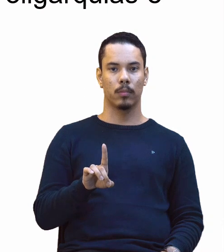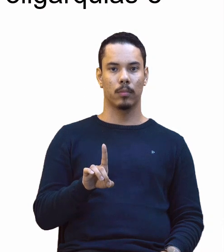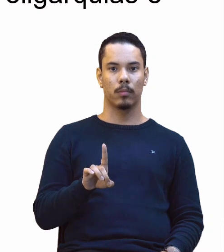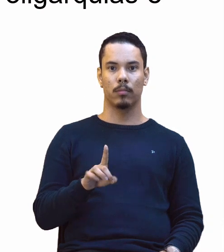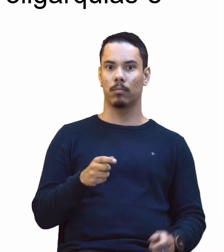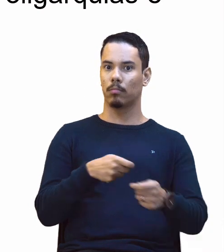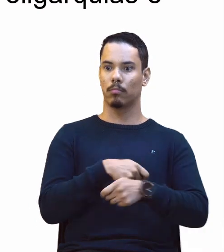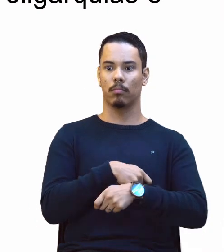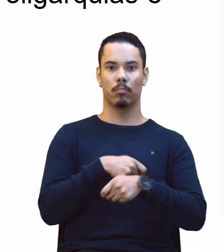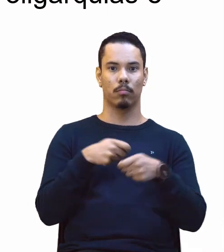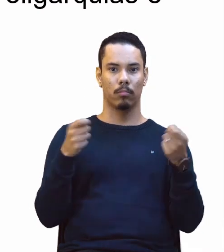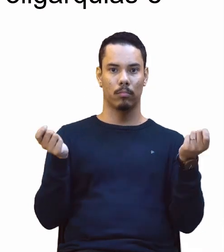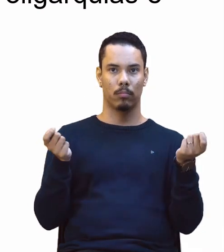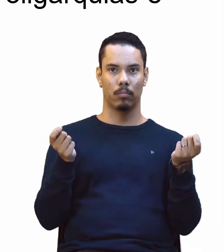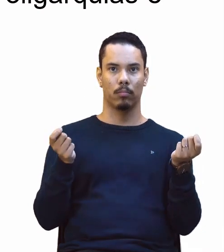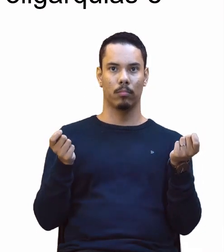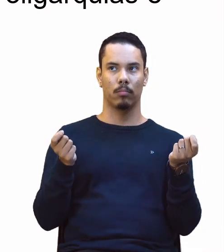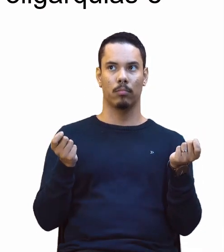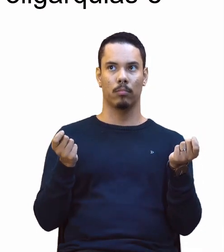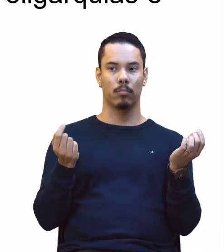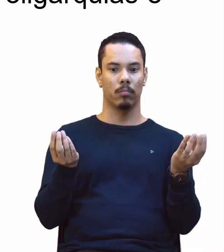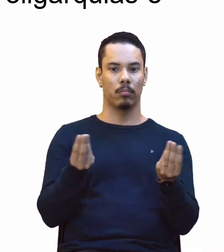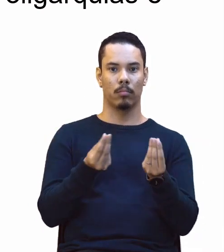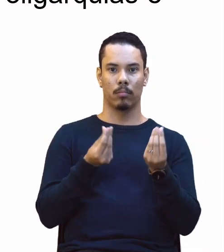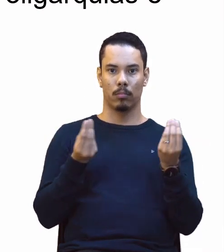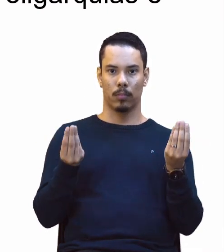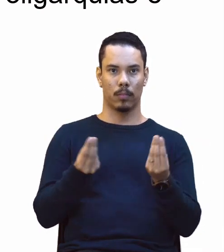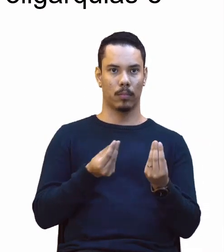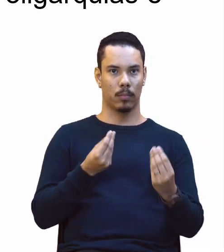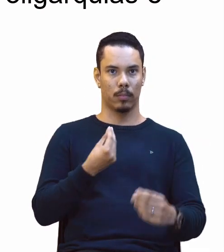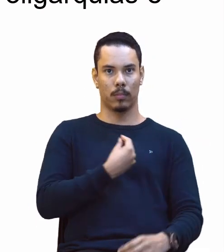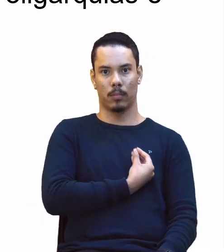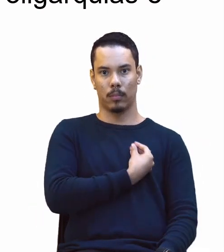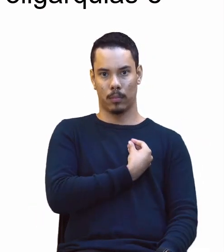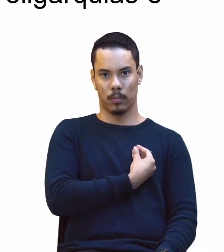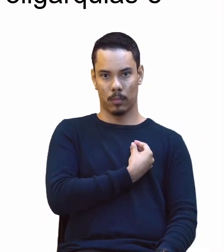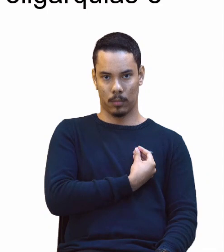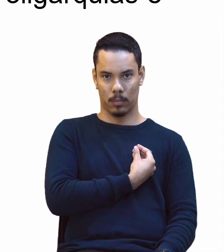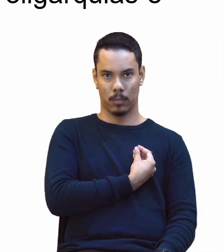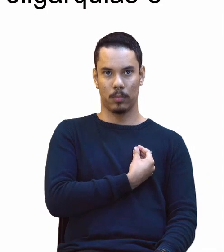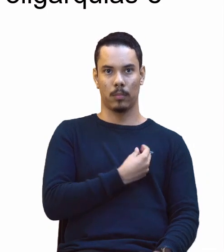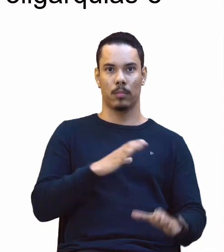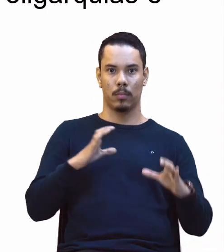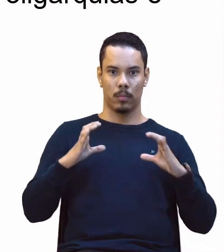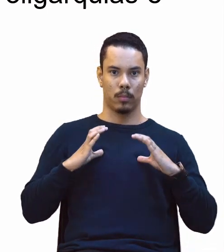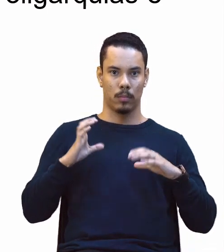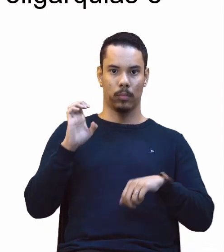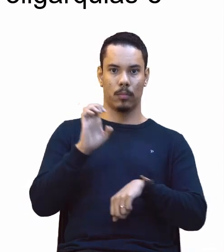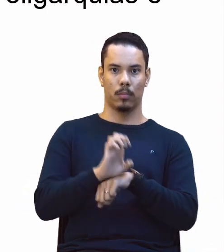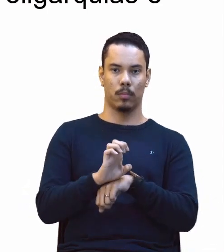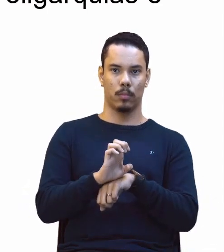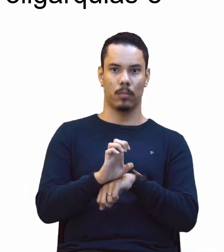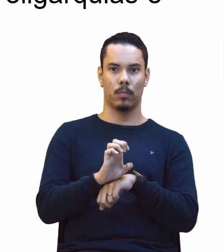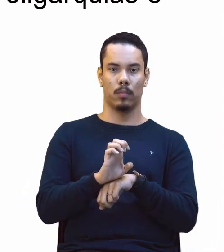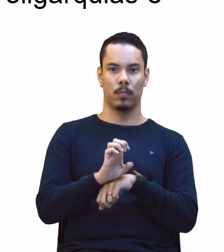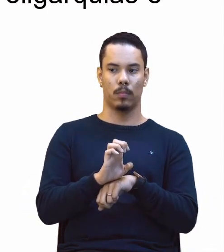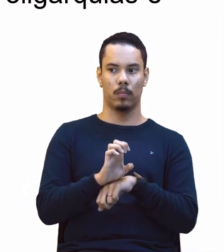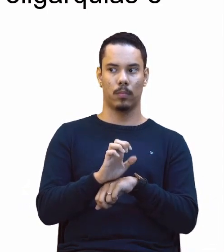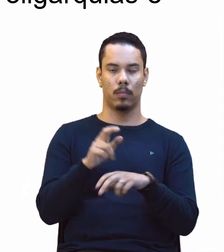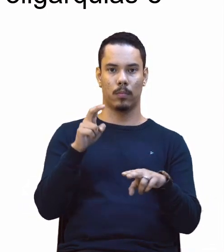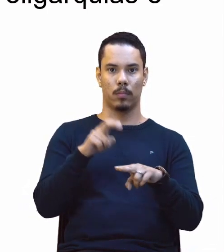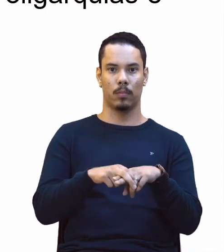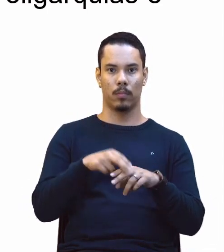imprescindível para a existência da cidade-estado. Então, os cidadãos eles